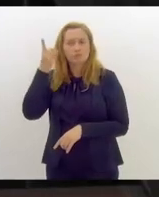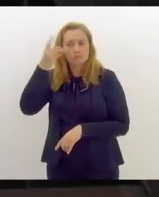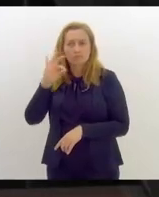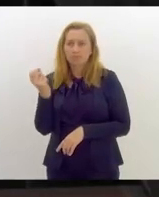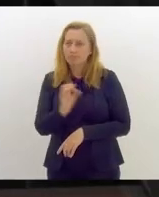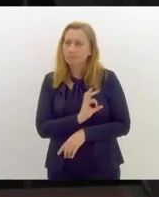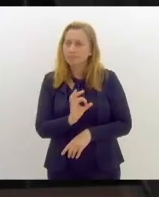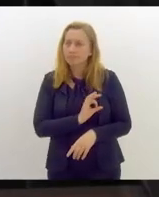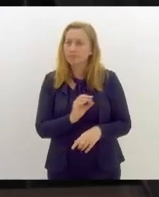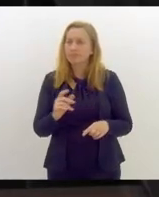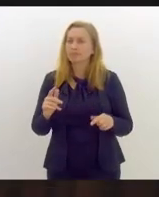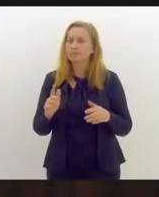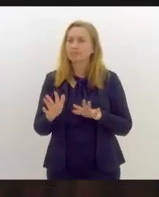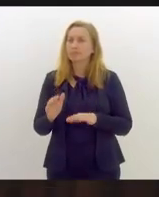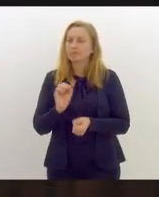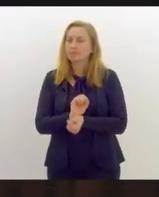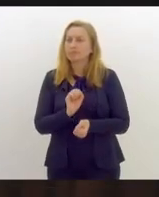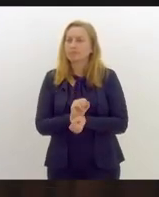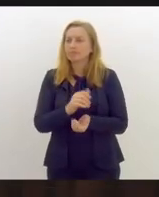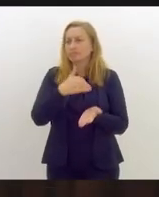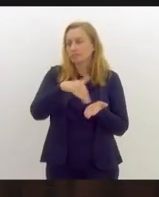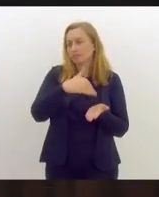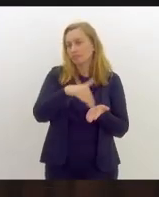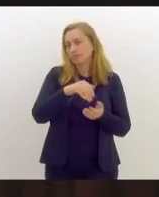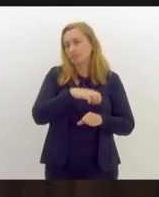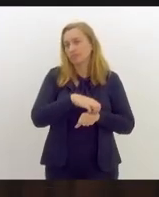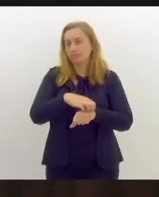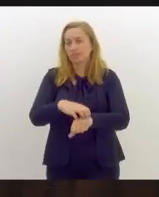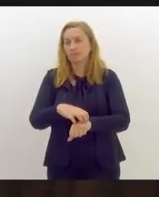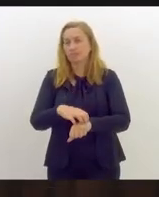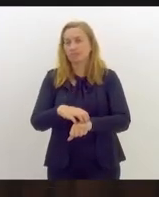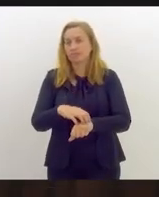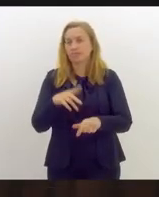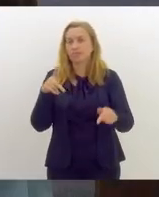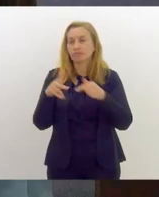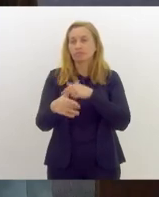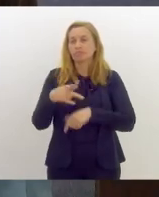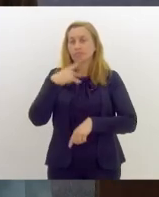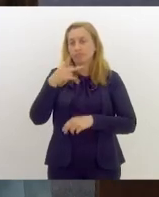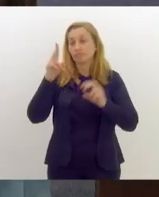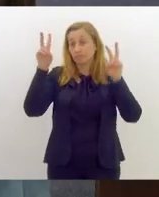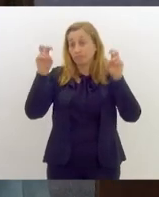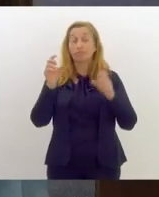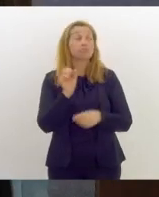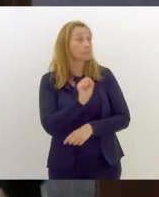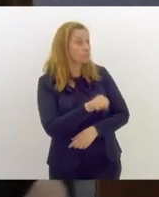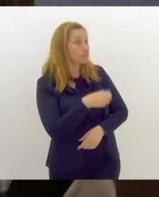uma vez convocado o secretário de transporte não se considera impedido para falar sobre esse tema né